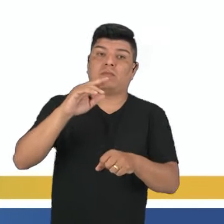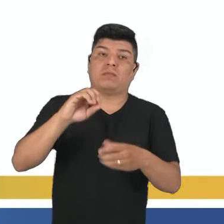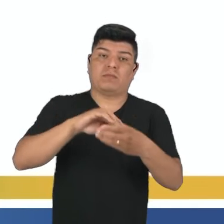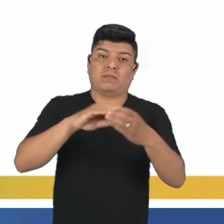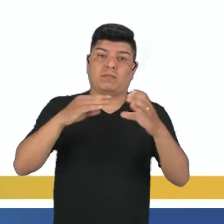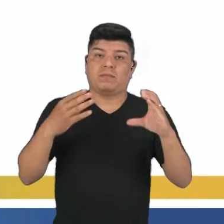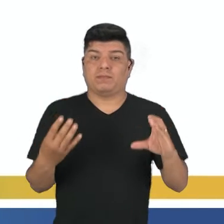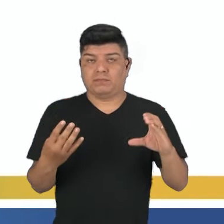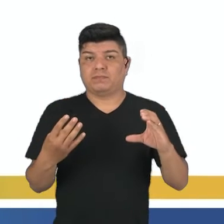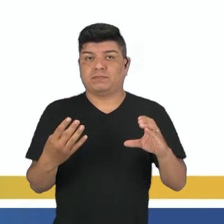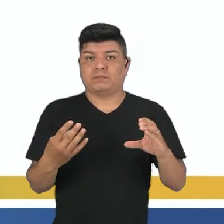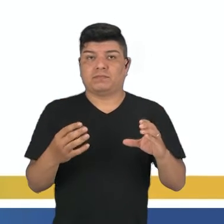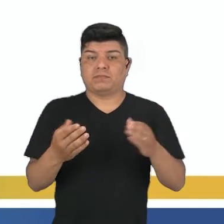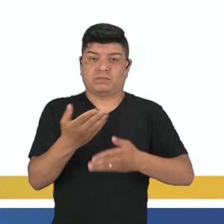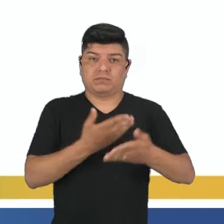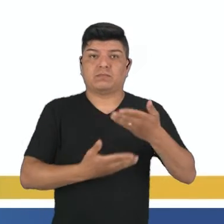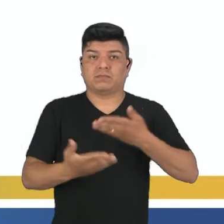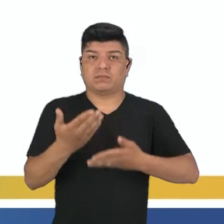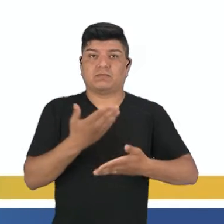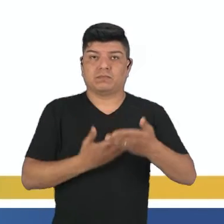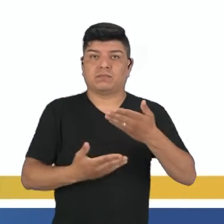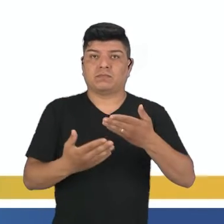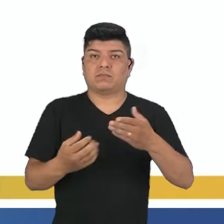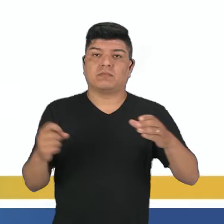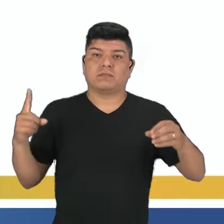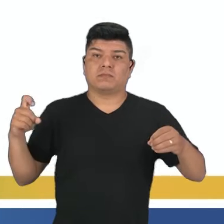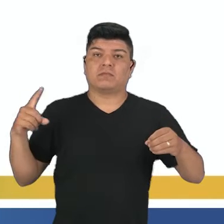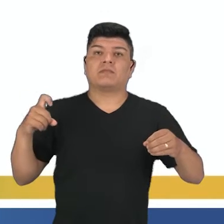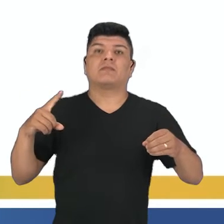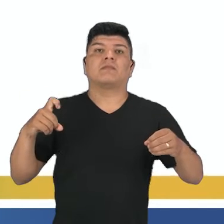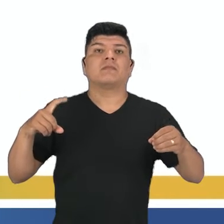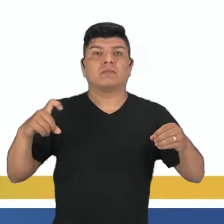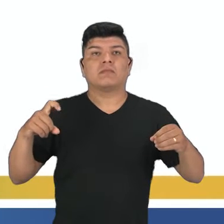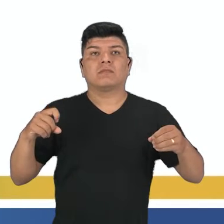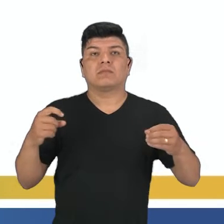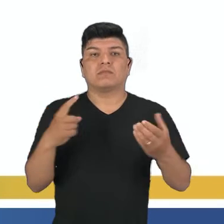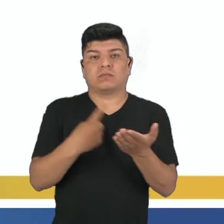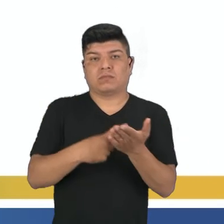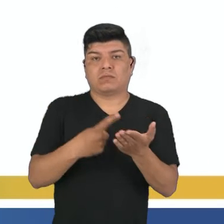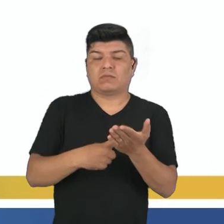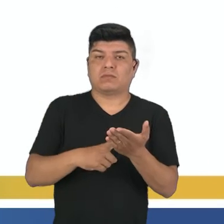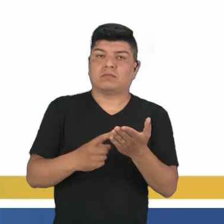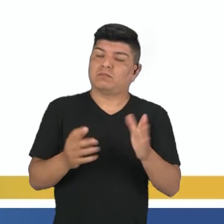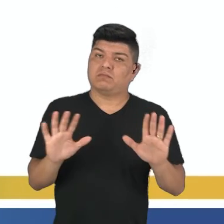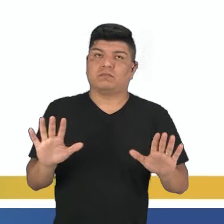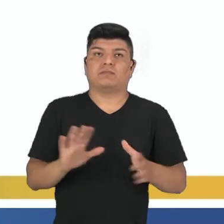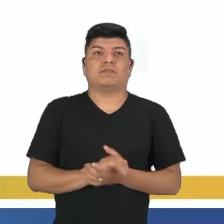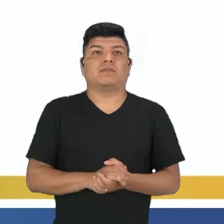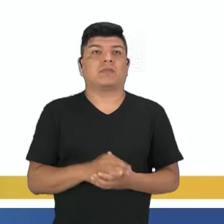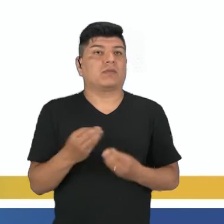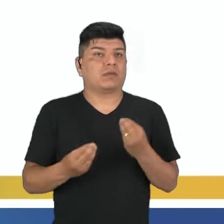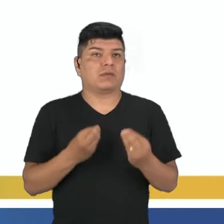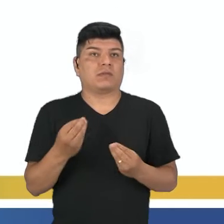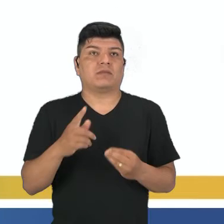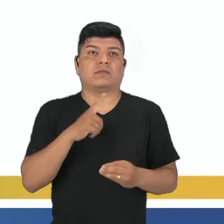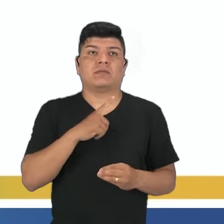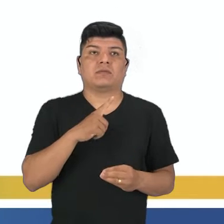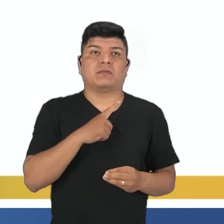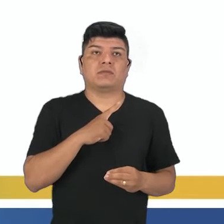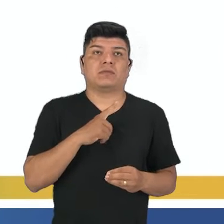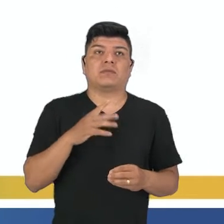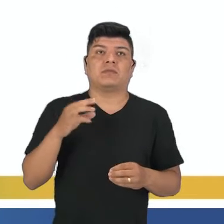forma independente durante a formação dos gametas e se combinam ao acaso. A gente vai ver como funciona isso. Nós temos